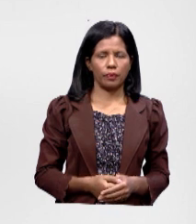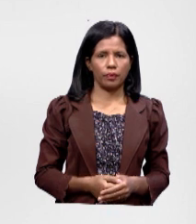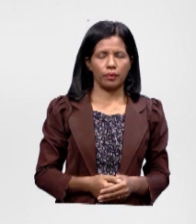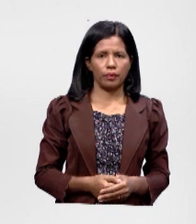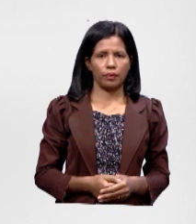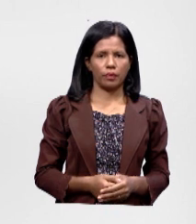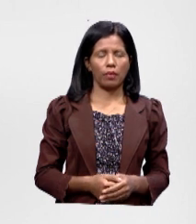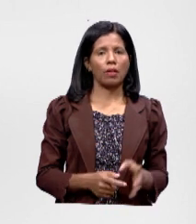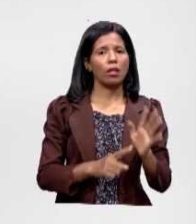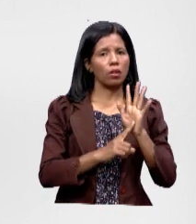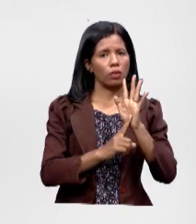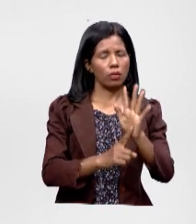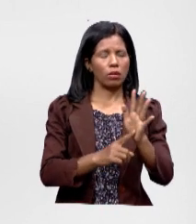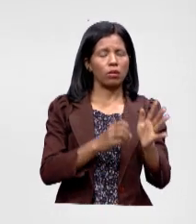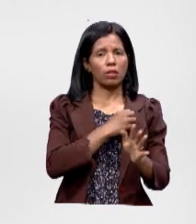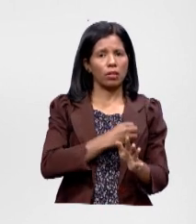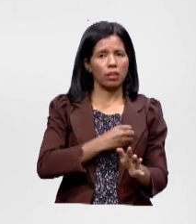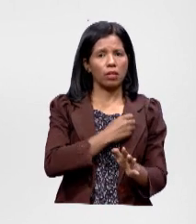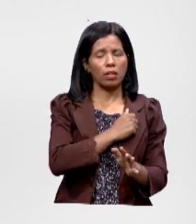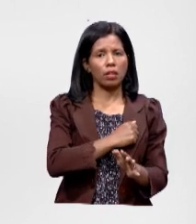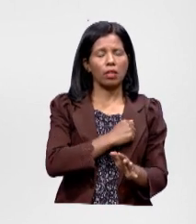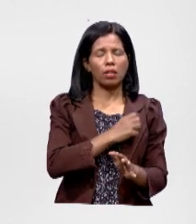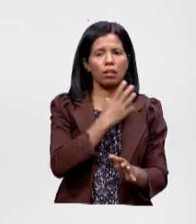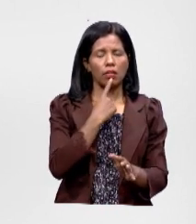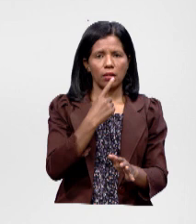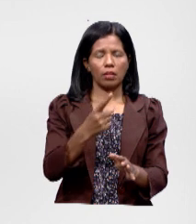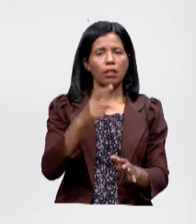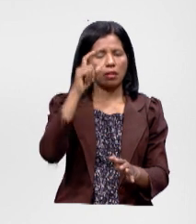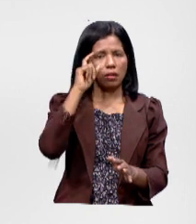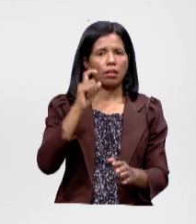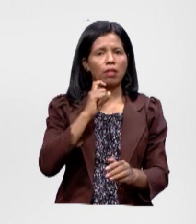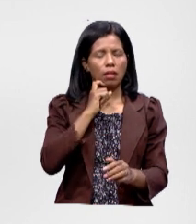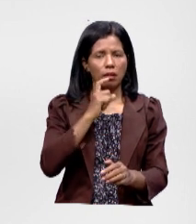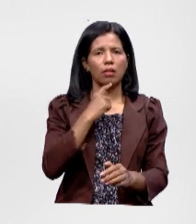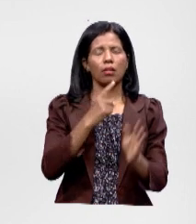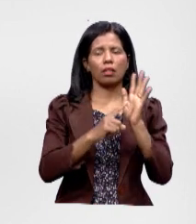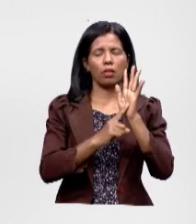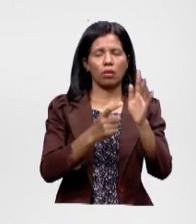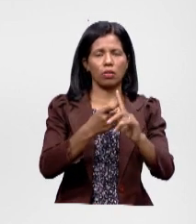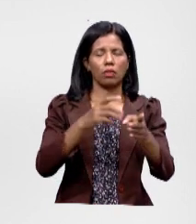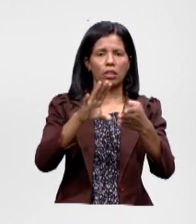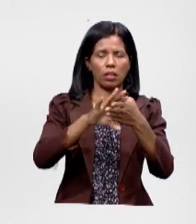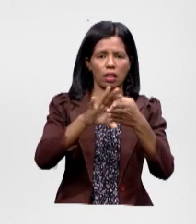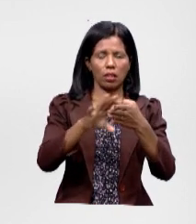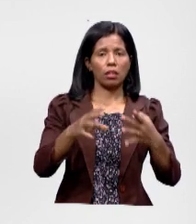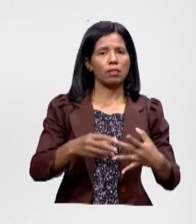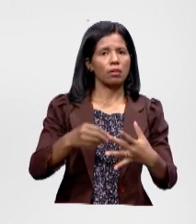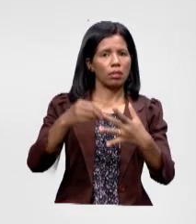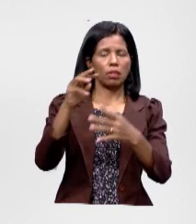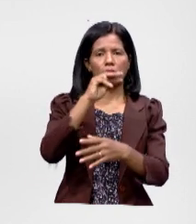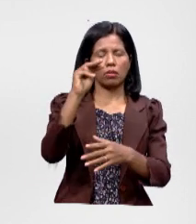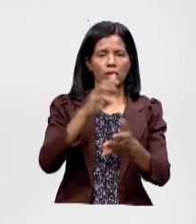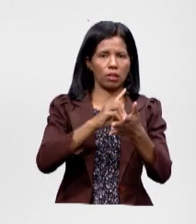Sentido condolência para Papa Emérito Bento XVI, né? Cairala Sarana Guzmão, atou a lhe carta oficial e a segunda semana,